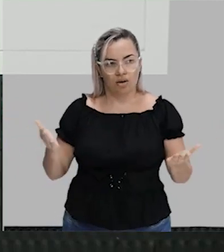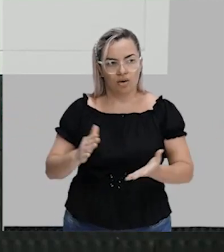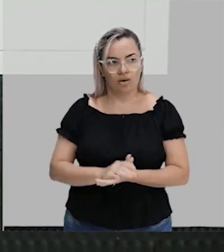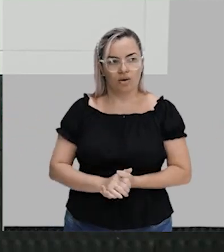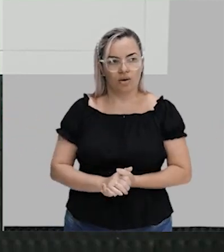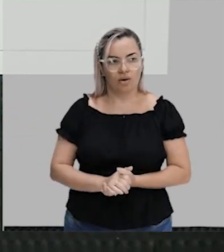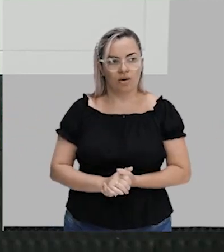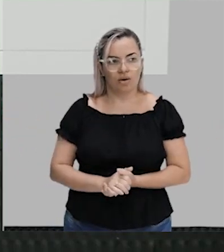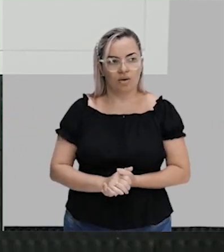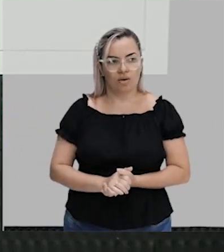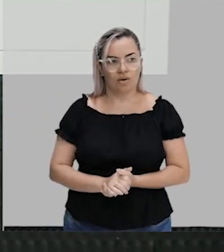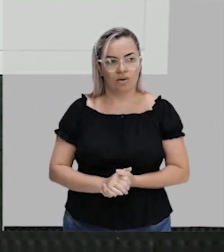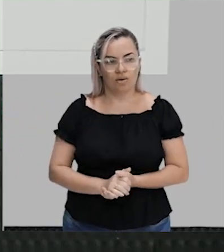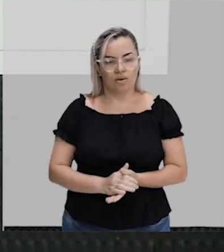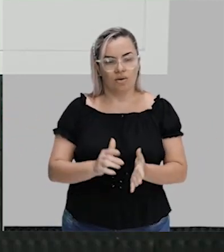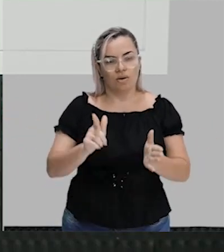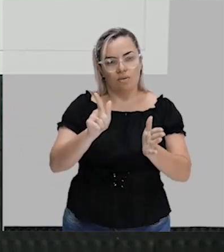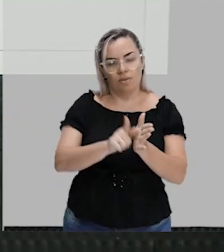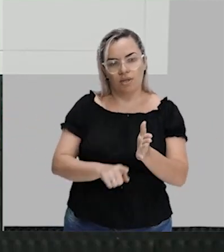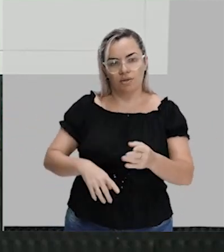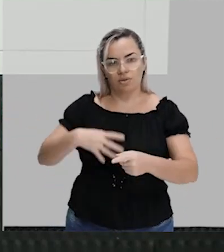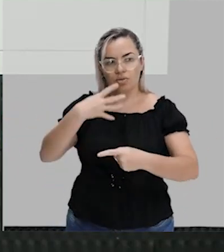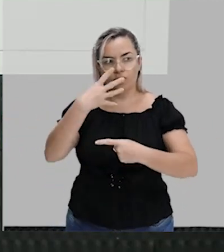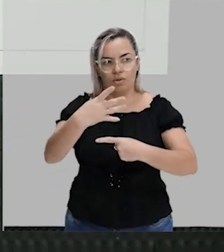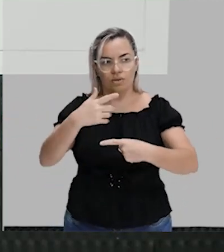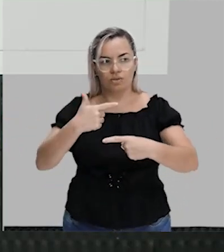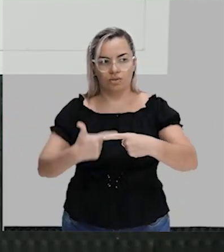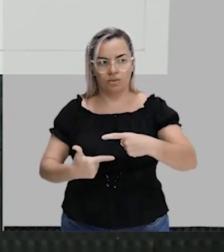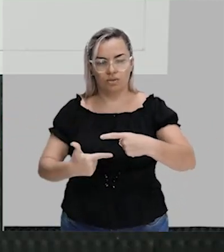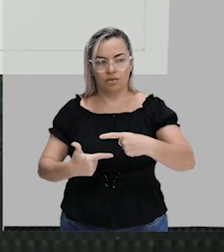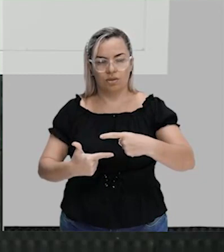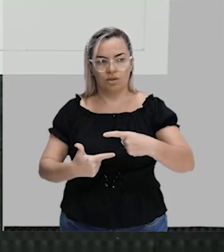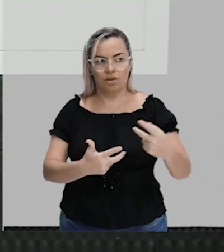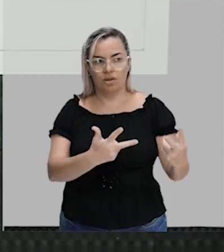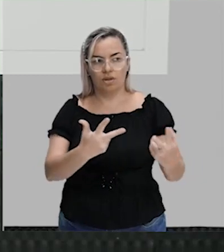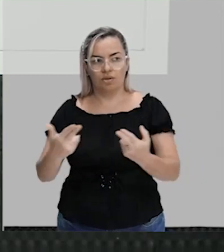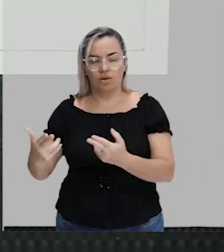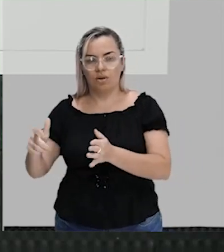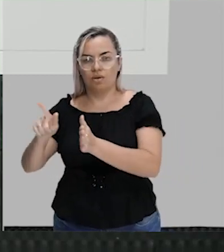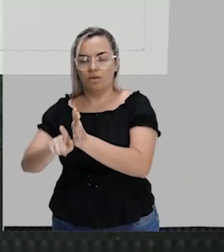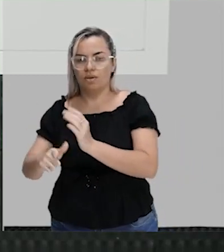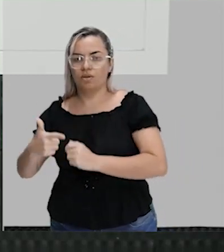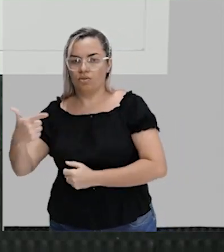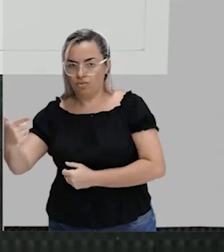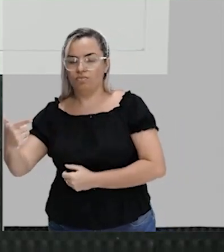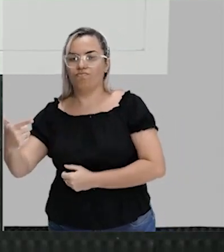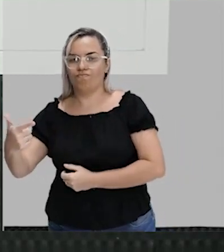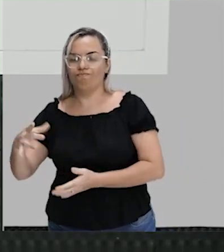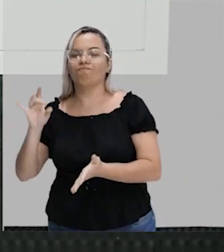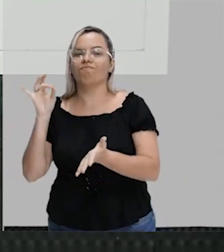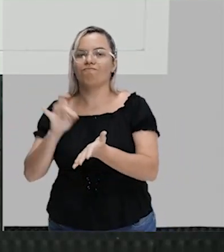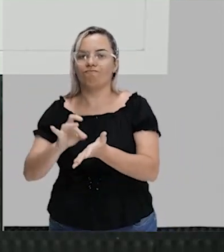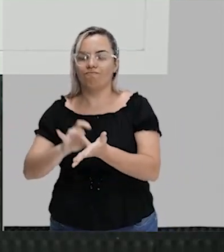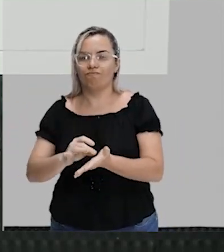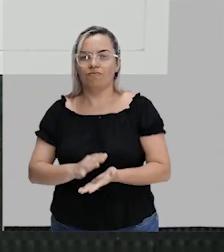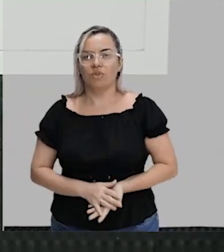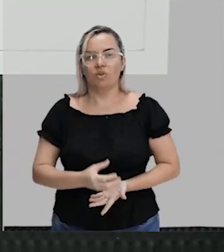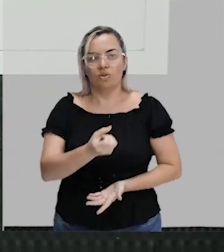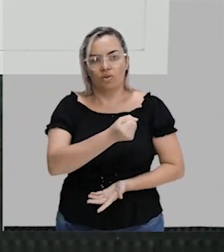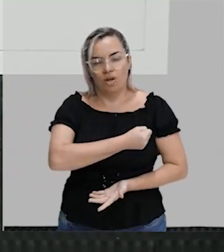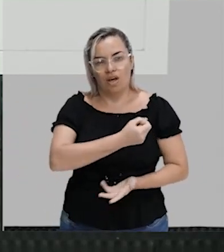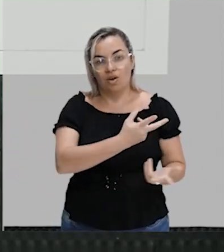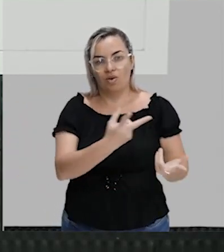é igual a menos dois então de fato esse elemento aqui ele é igual a esse aqui ele é o mesmo elemento